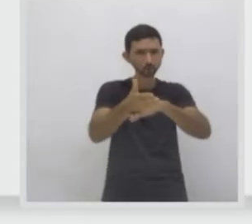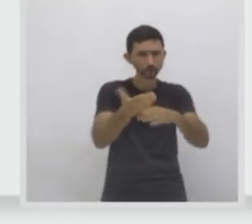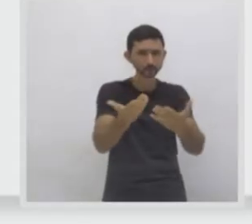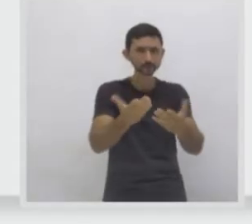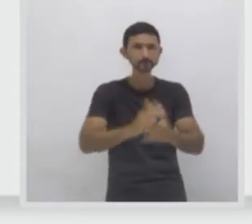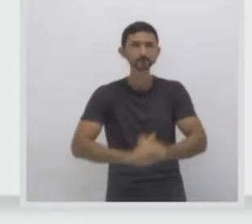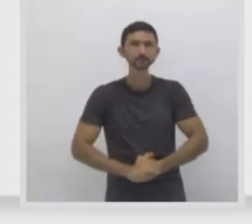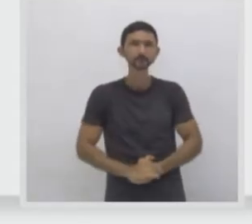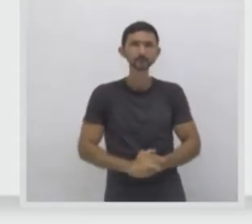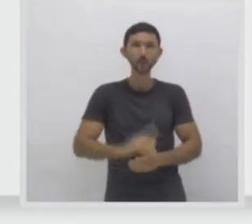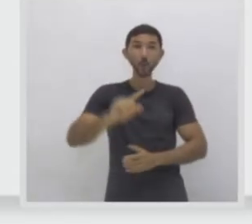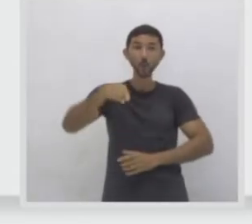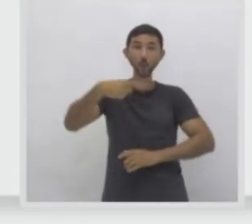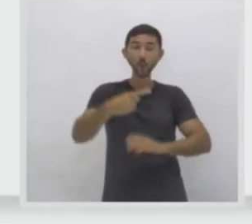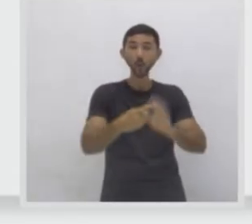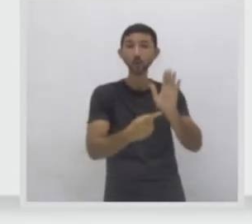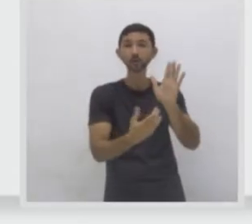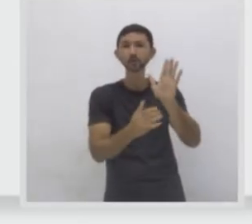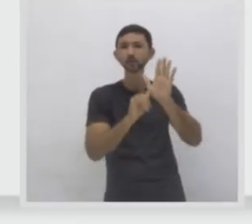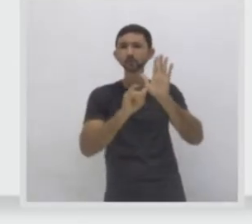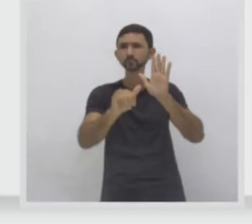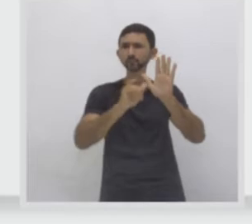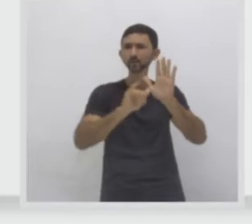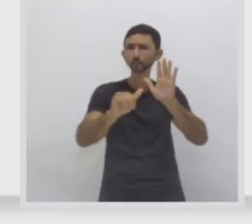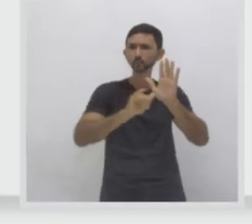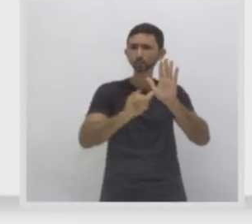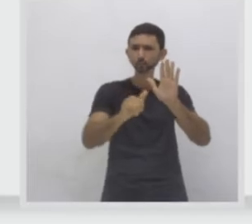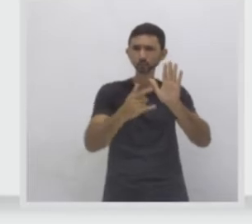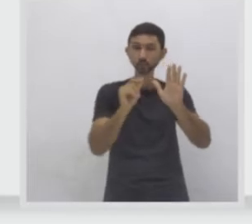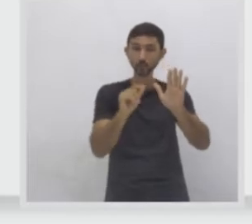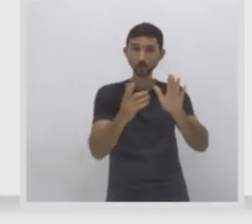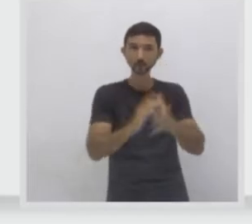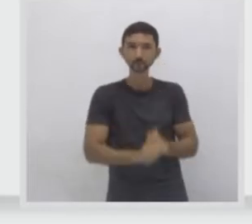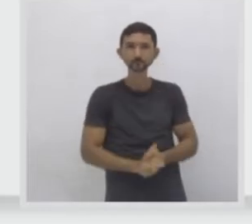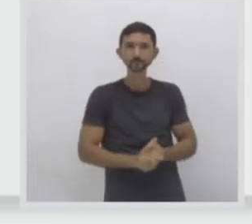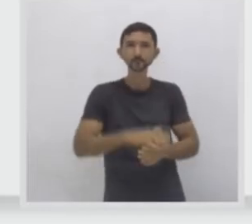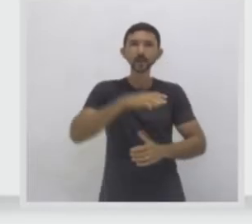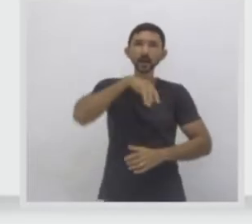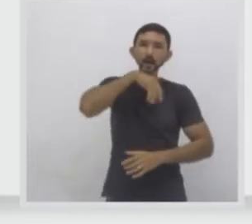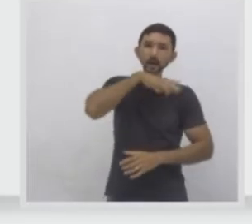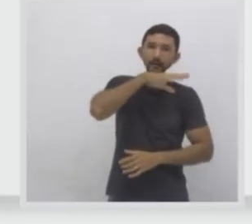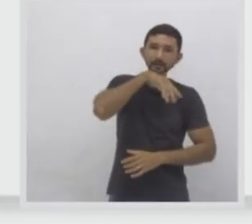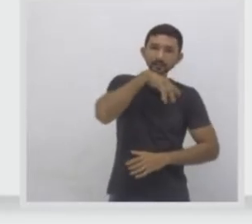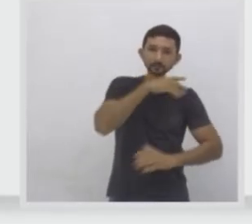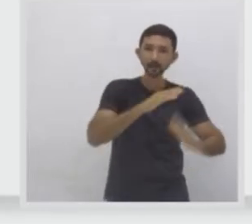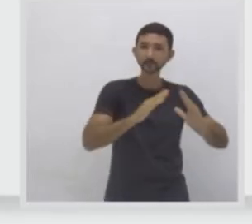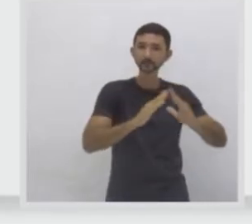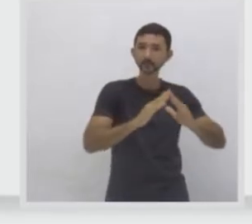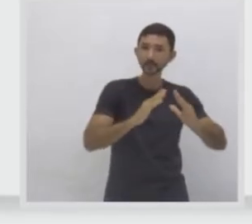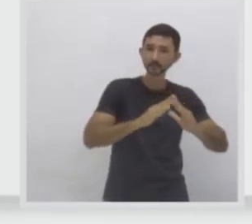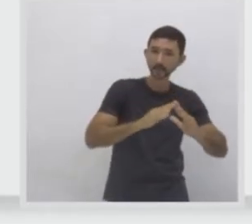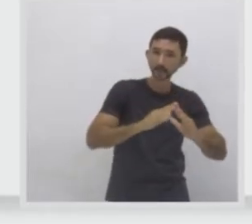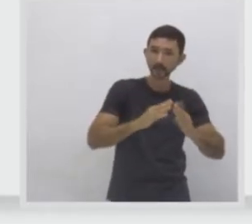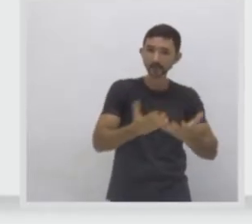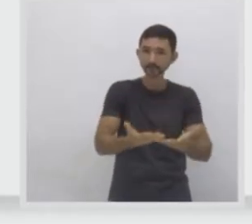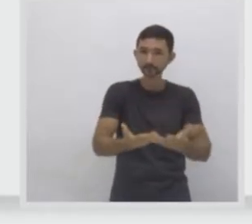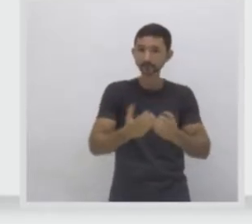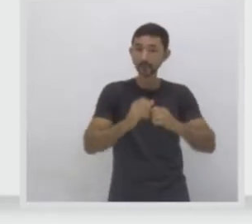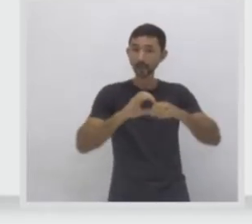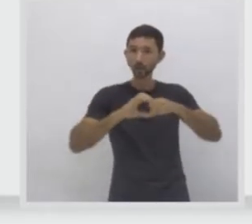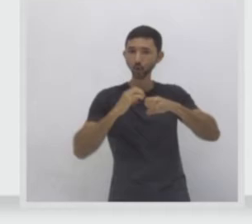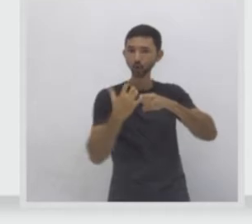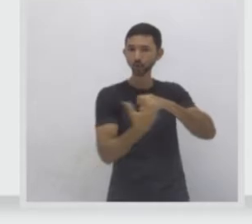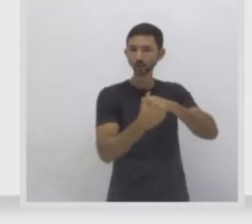uma outra propaganda da Prefeitura de Niterói que diz assim: animais domésticos não transmitem o